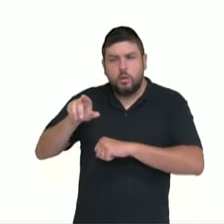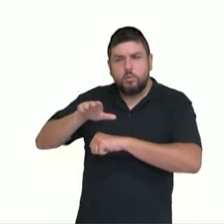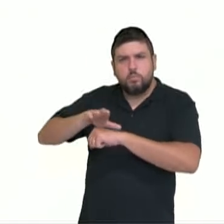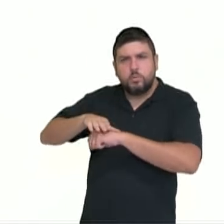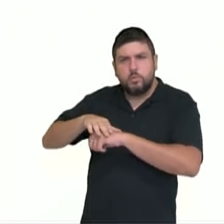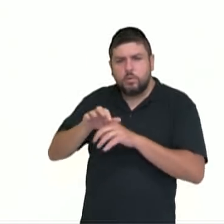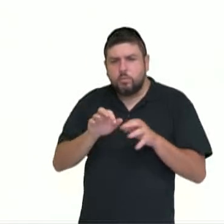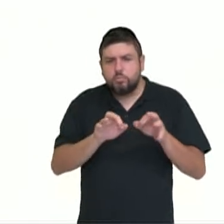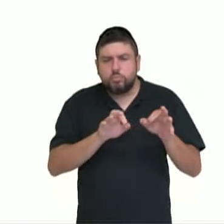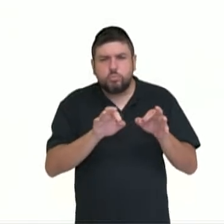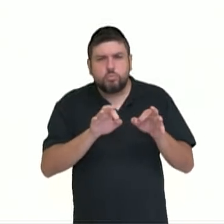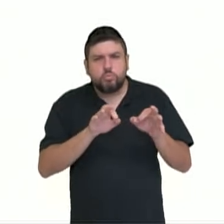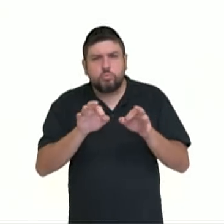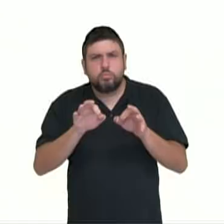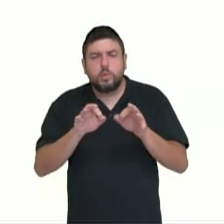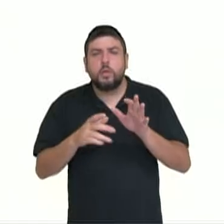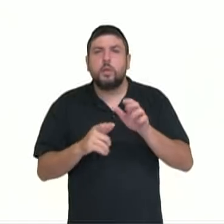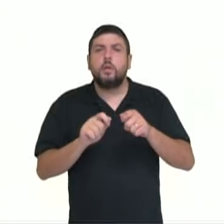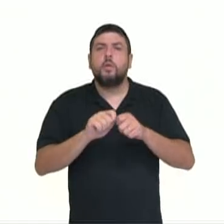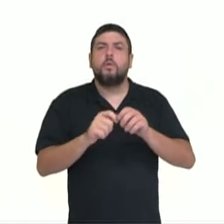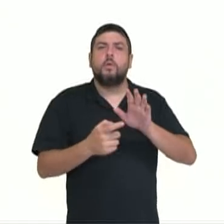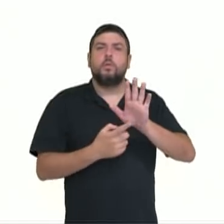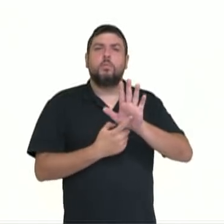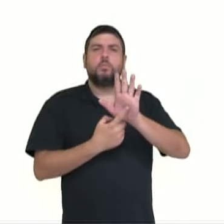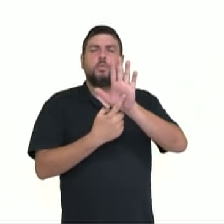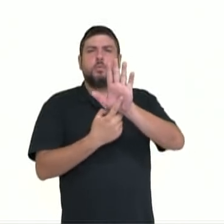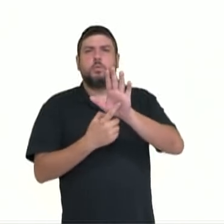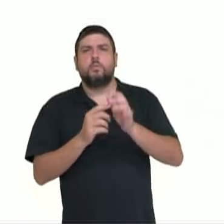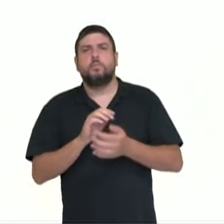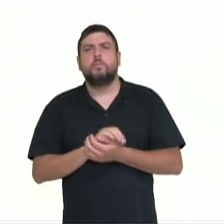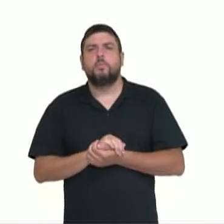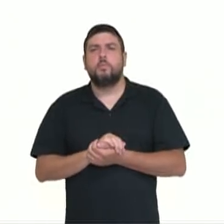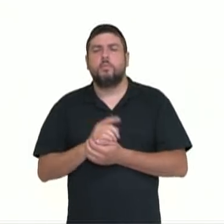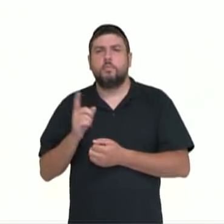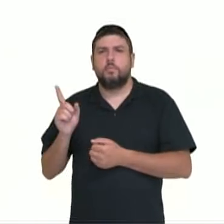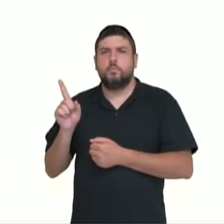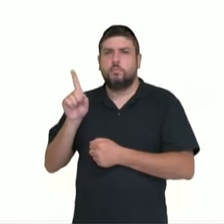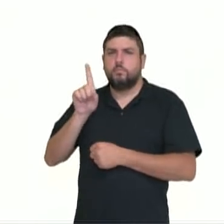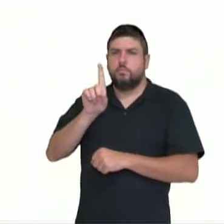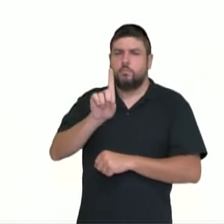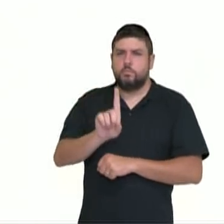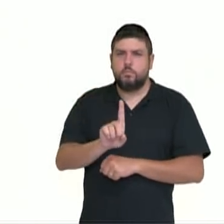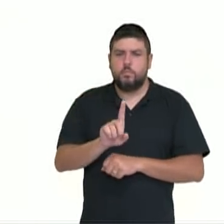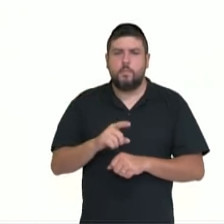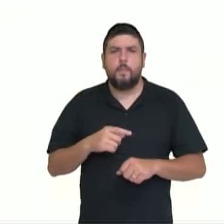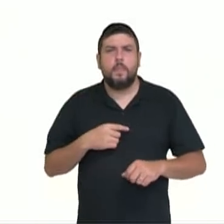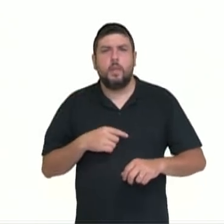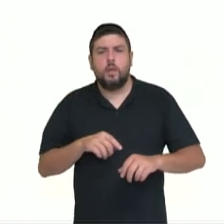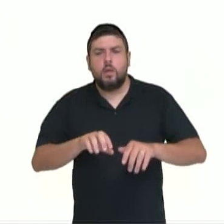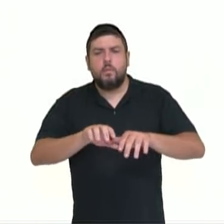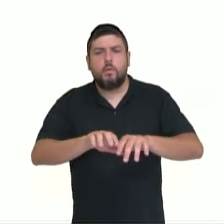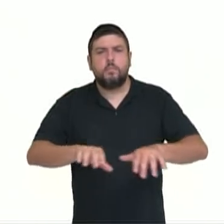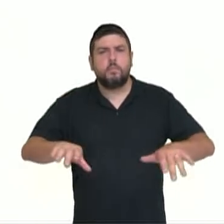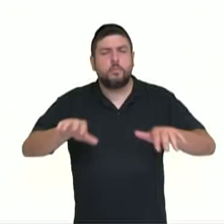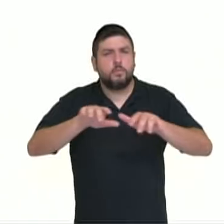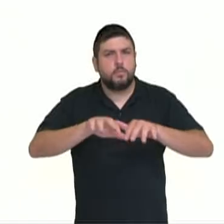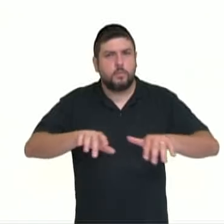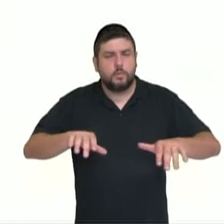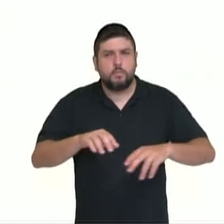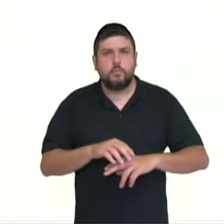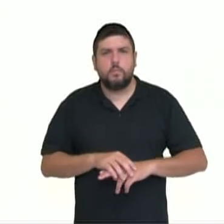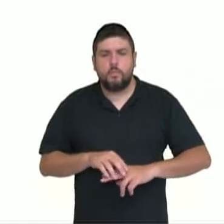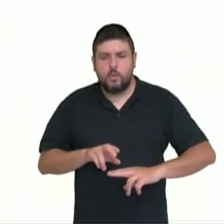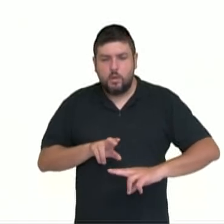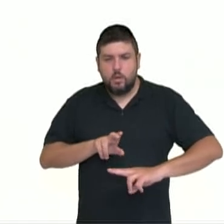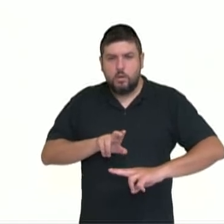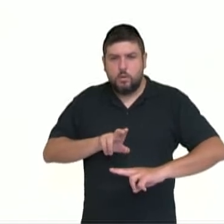essa apresentação? Ele chega lá, tem o piano, ele senta-se, né, abre o